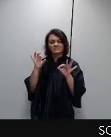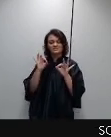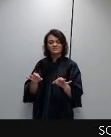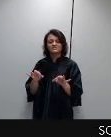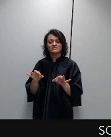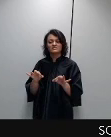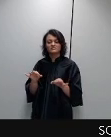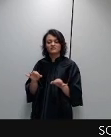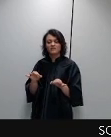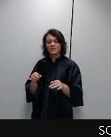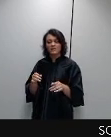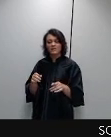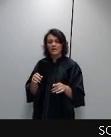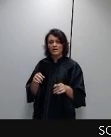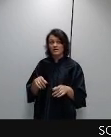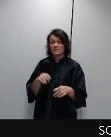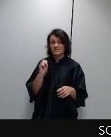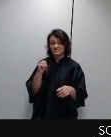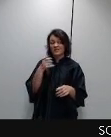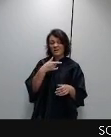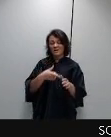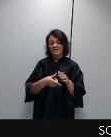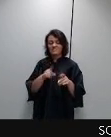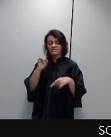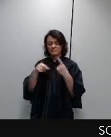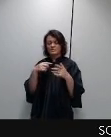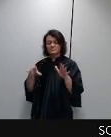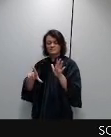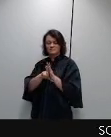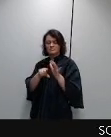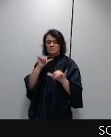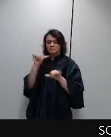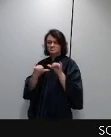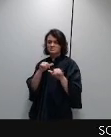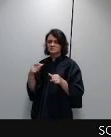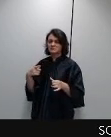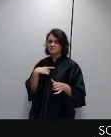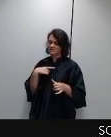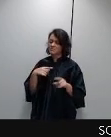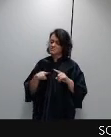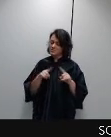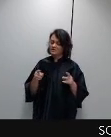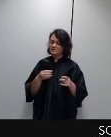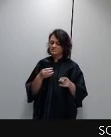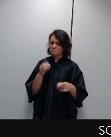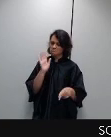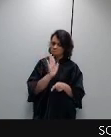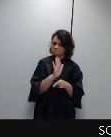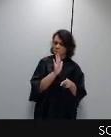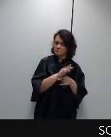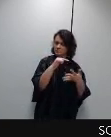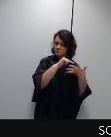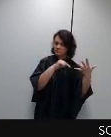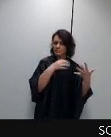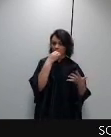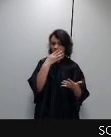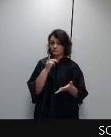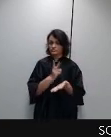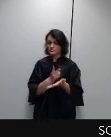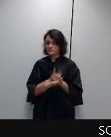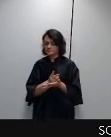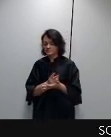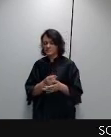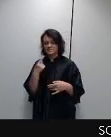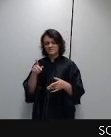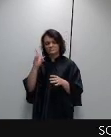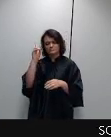mesmo depois de revogada Síria mais benéfica ao mesmo tempo no domínio dos direitos sociais o constitucionalismo